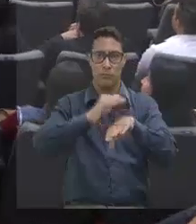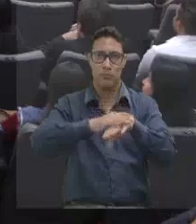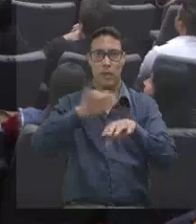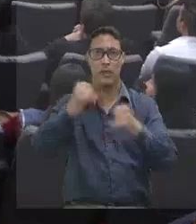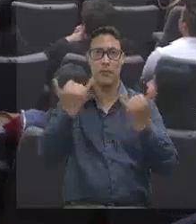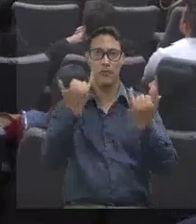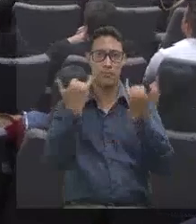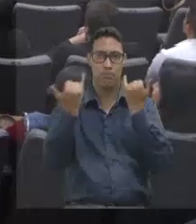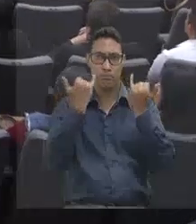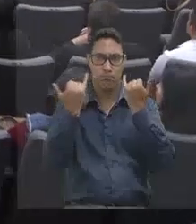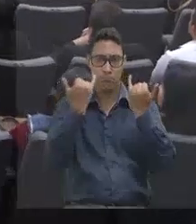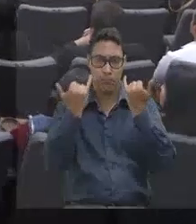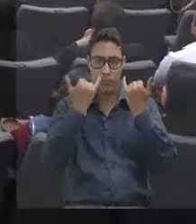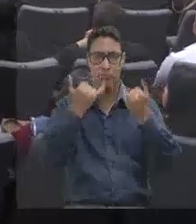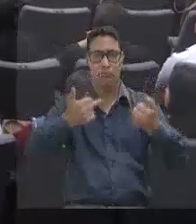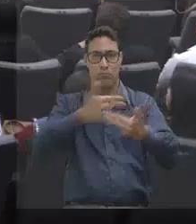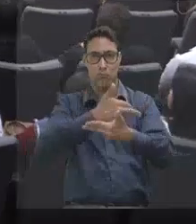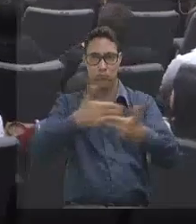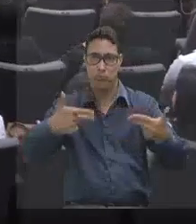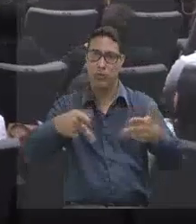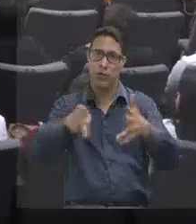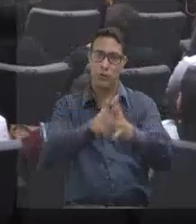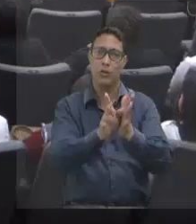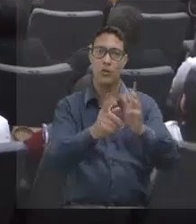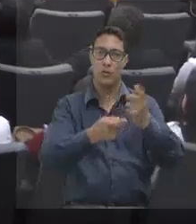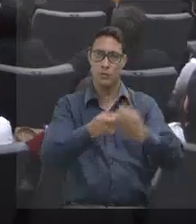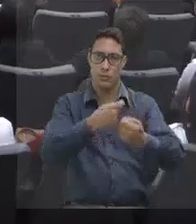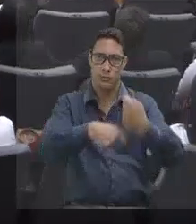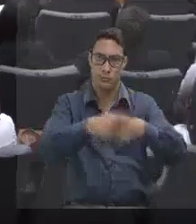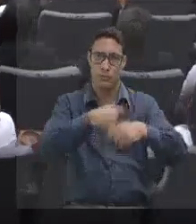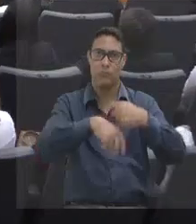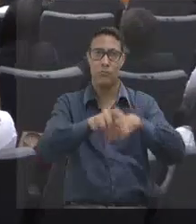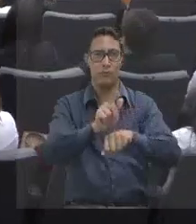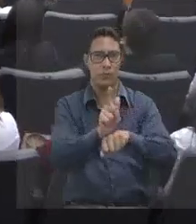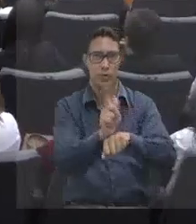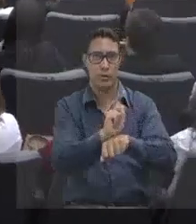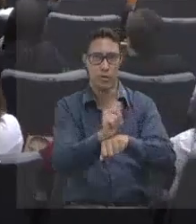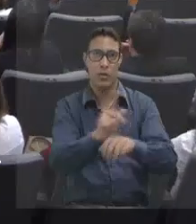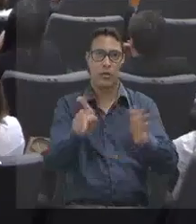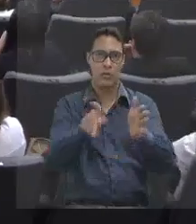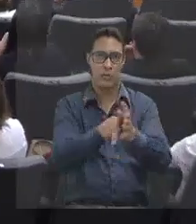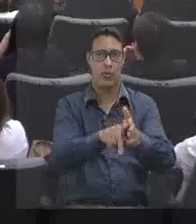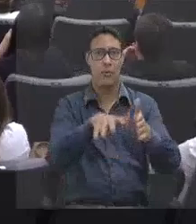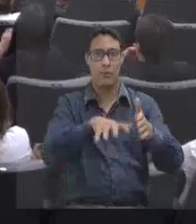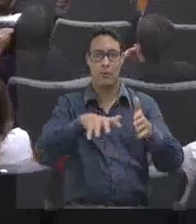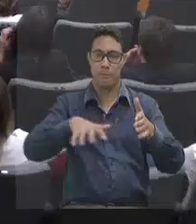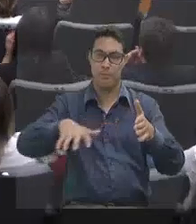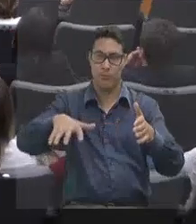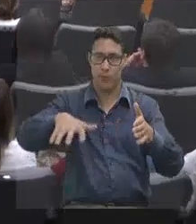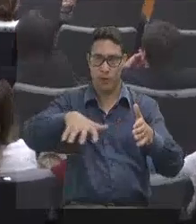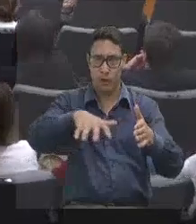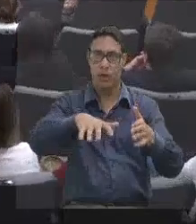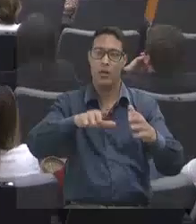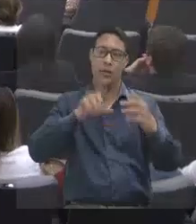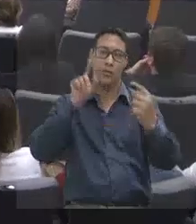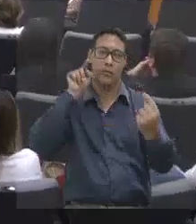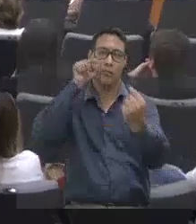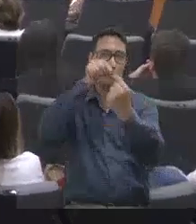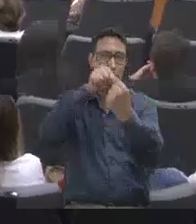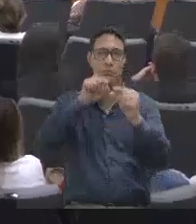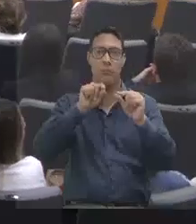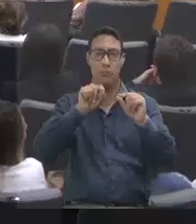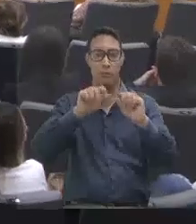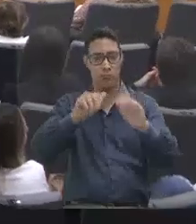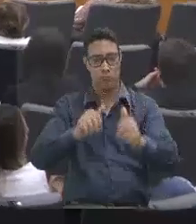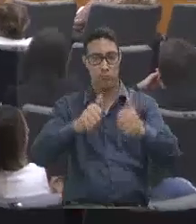sobre a gestão e suas respectivas áreas com objetivo de aprimorar a atuação